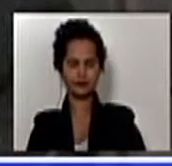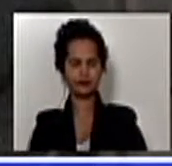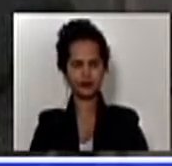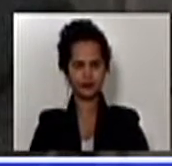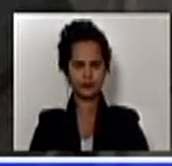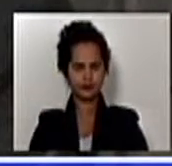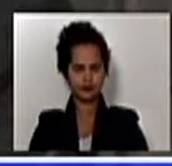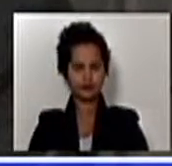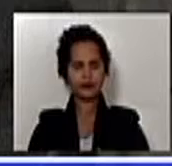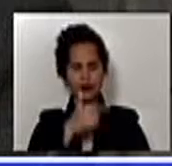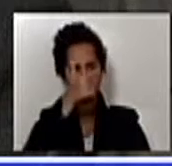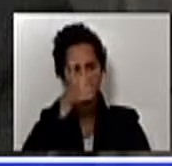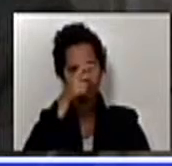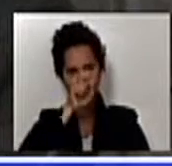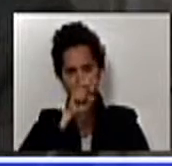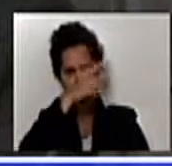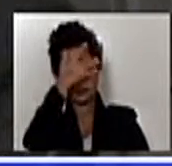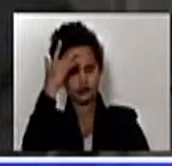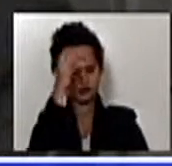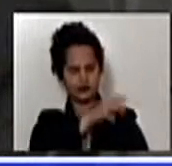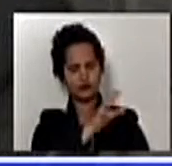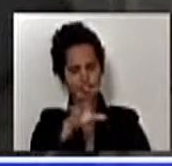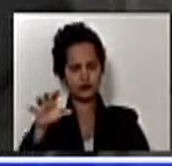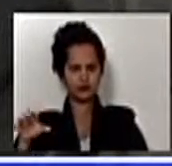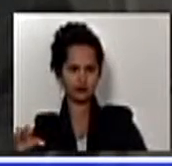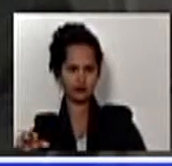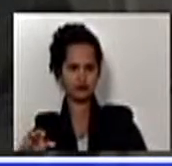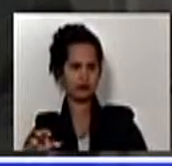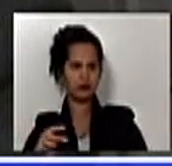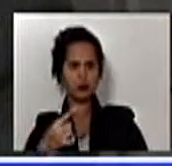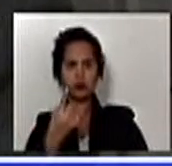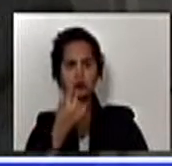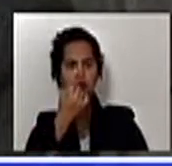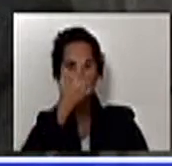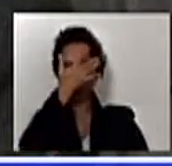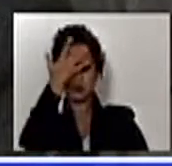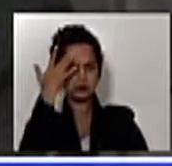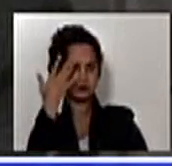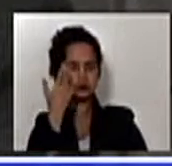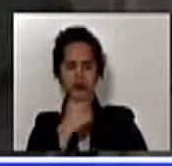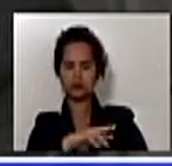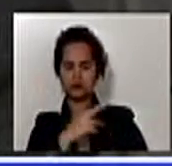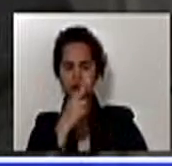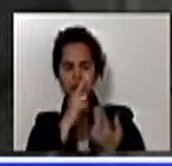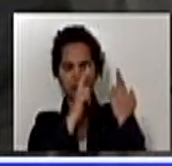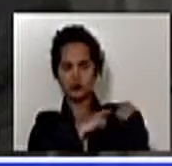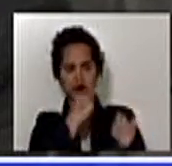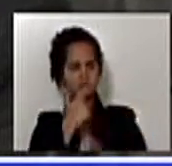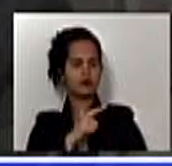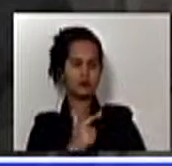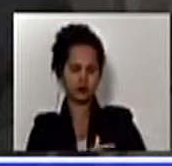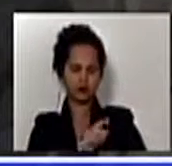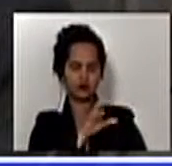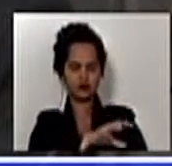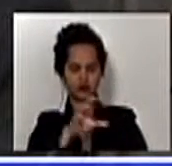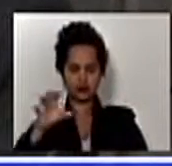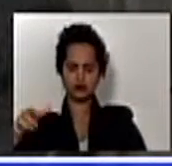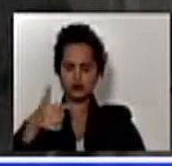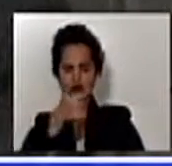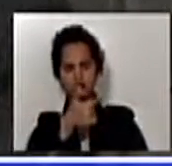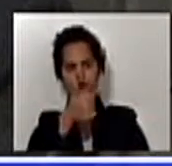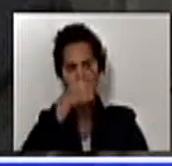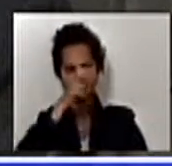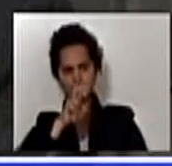25 promotorias sem um promotor titular. E essas 25 promotorias significam